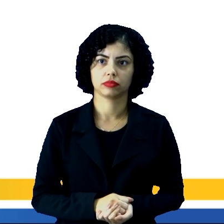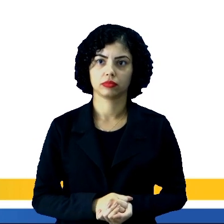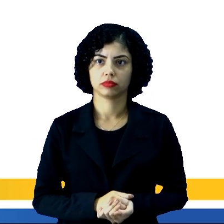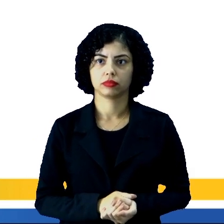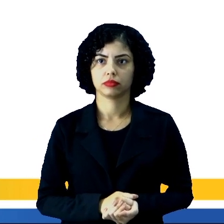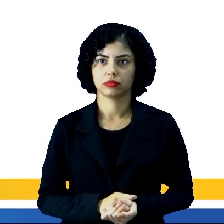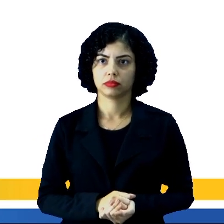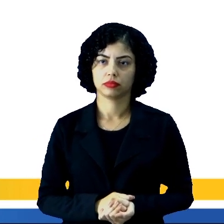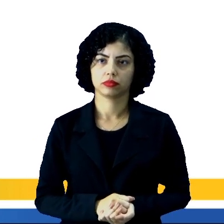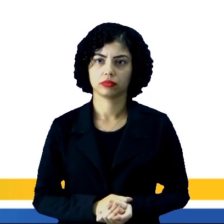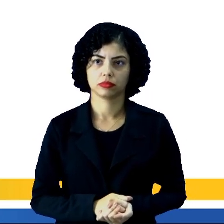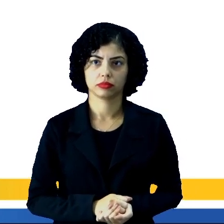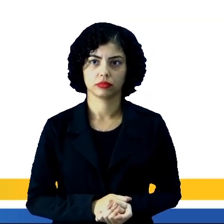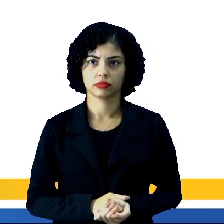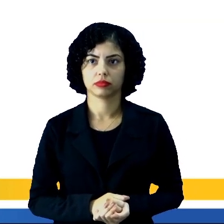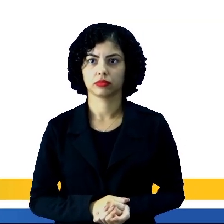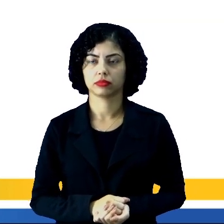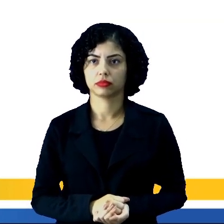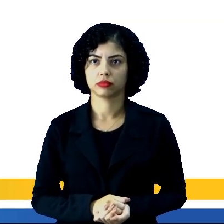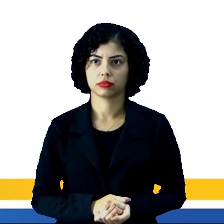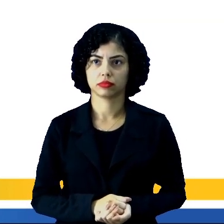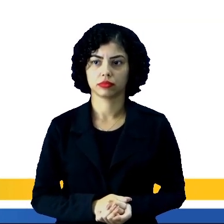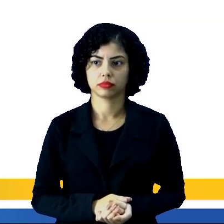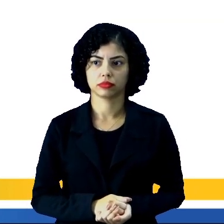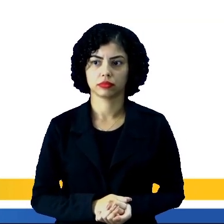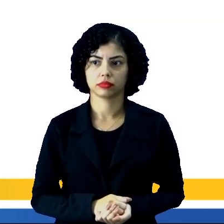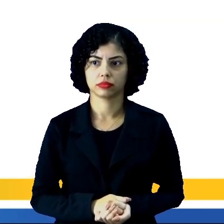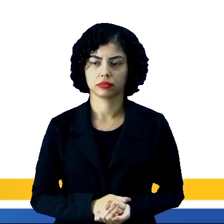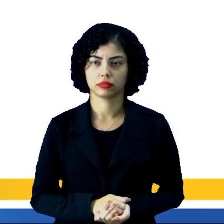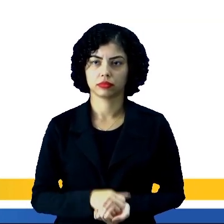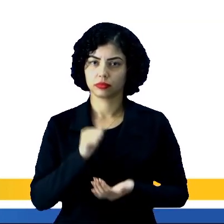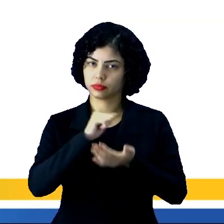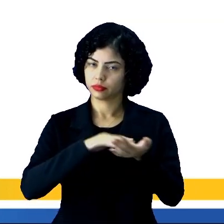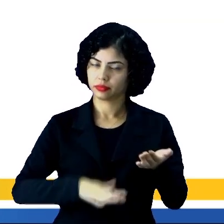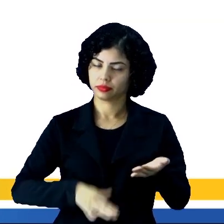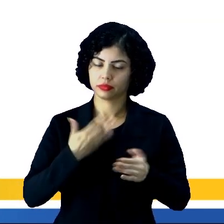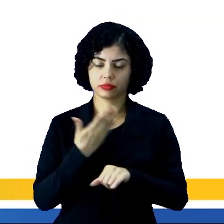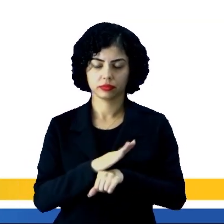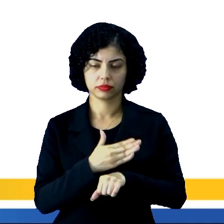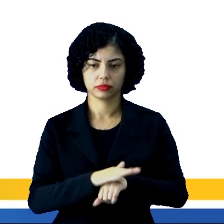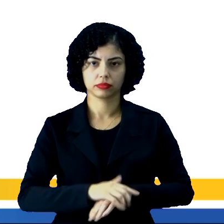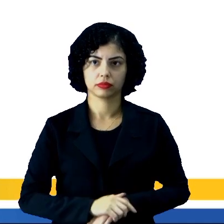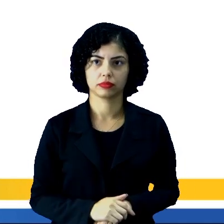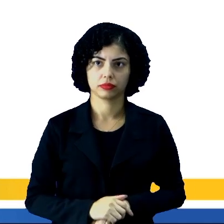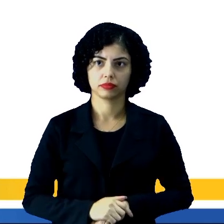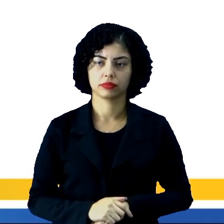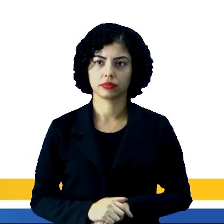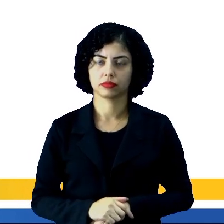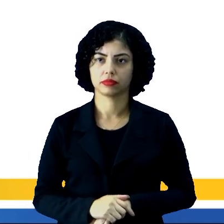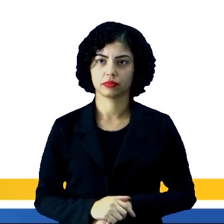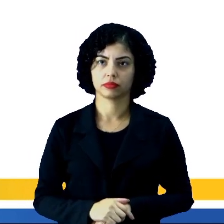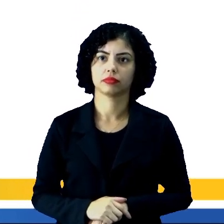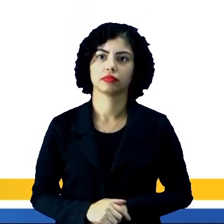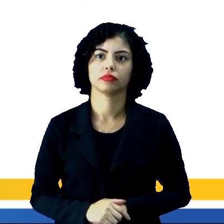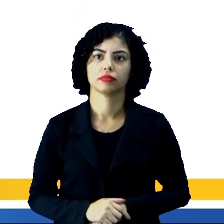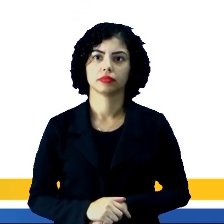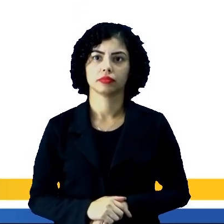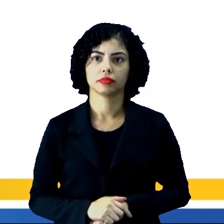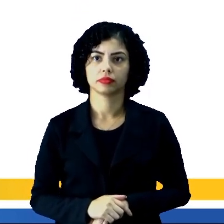tudo que vem depois do núcleo do predicado vamos Aqui as nossas atividades práticas analisar